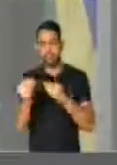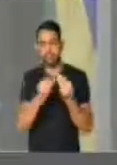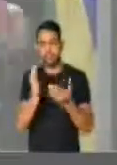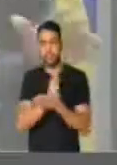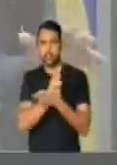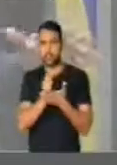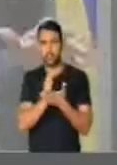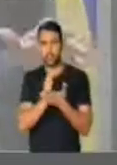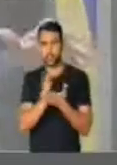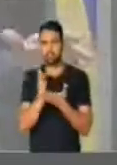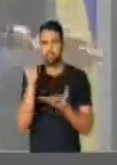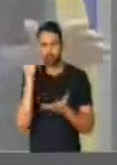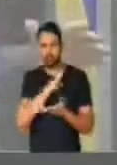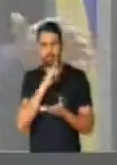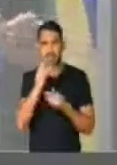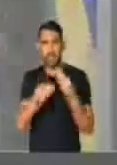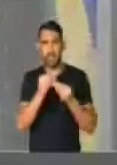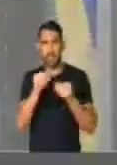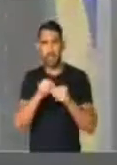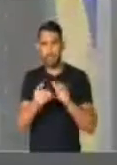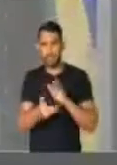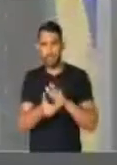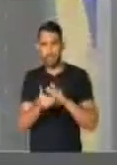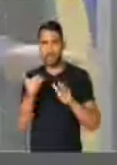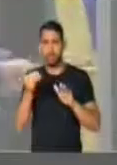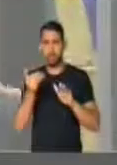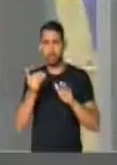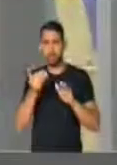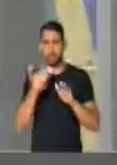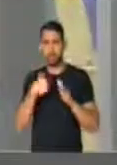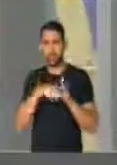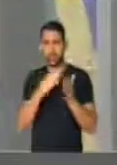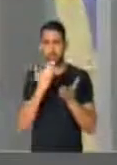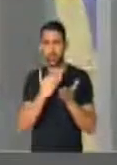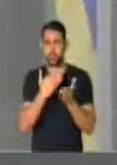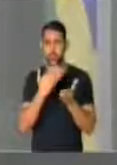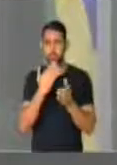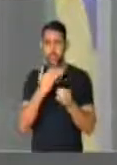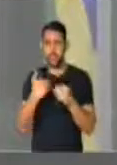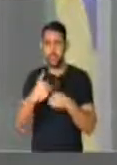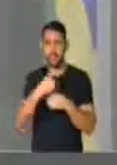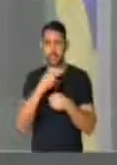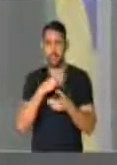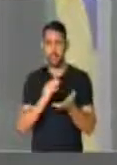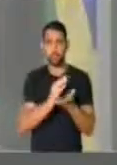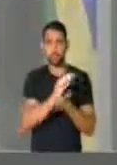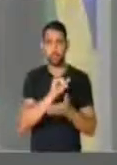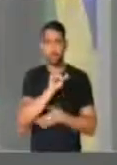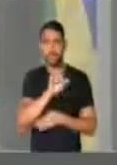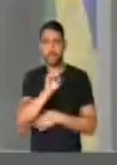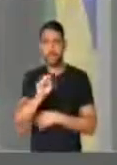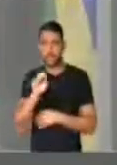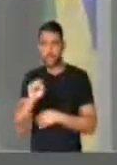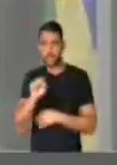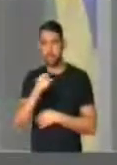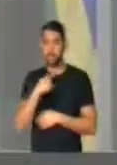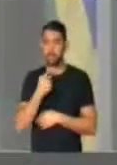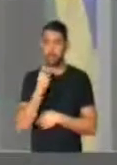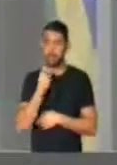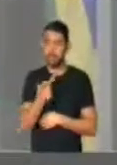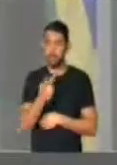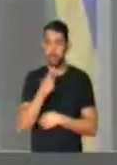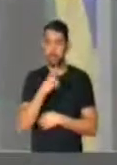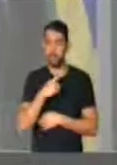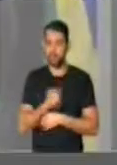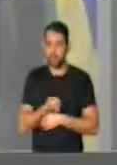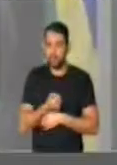muito perversa é retirada de todos os municípios. Portanto, o ISS, e eu dizia, é um